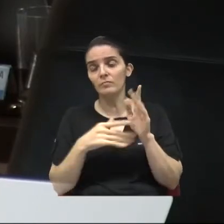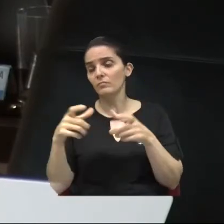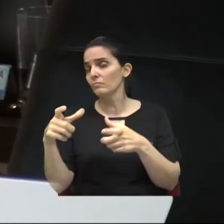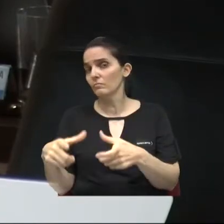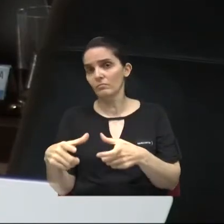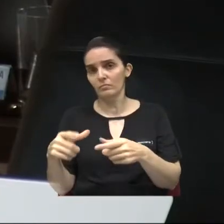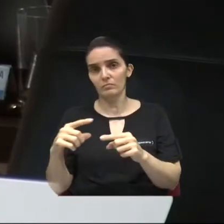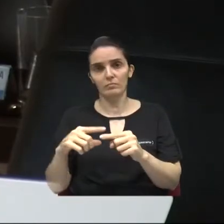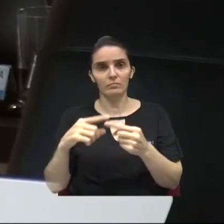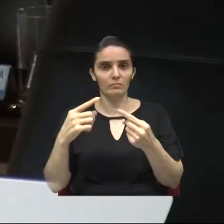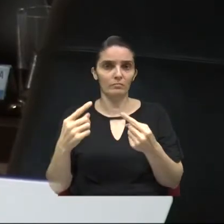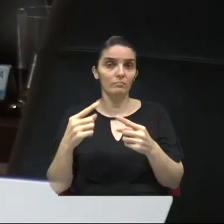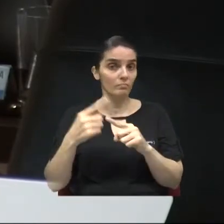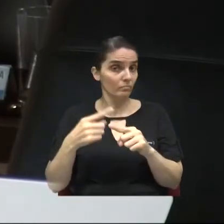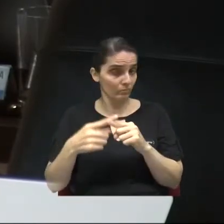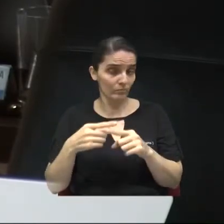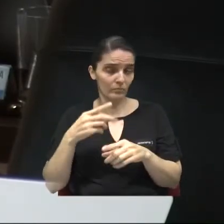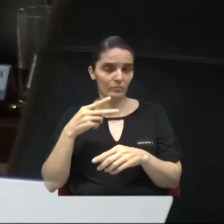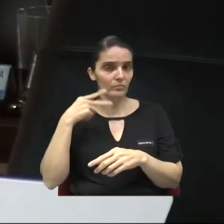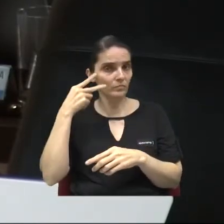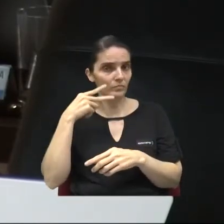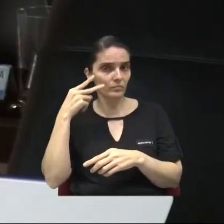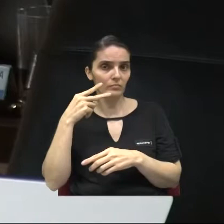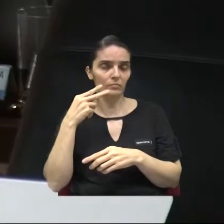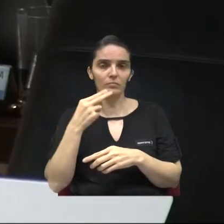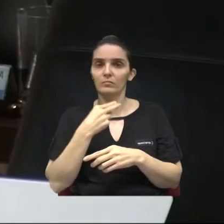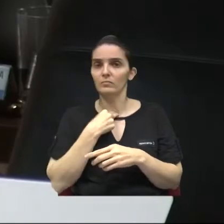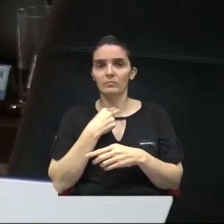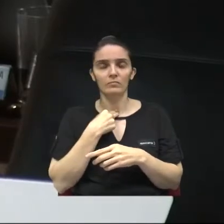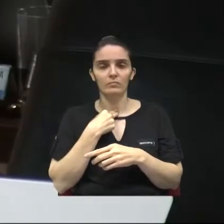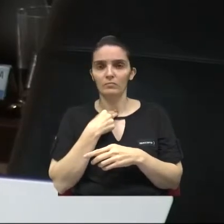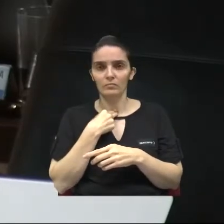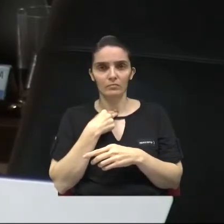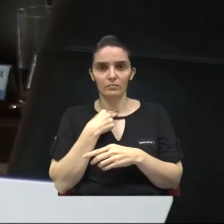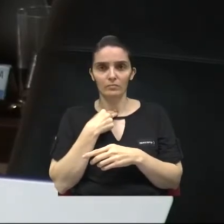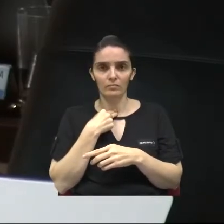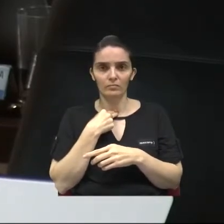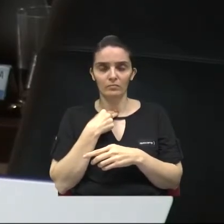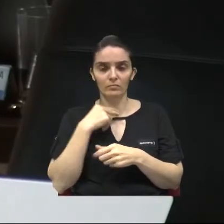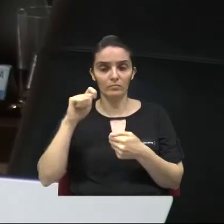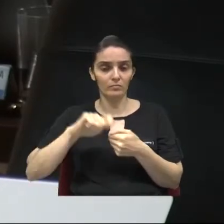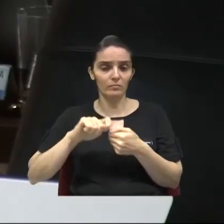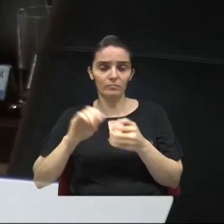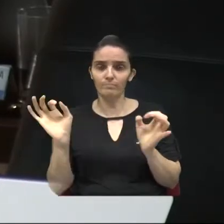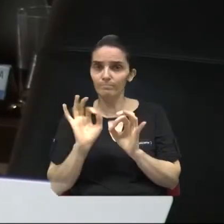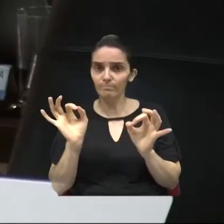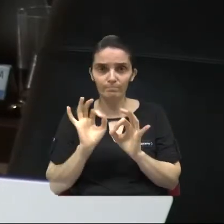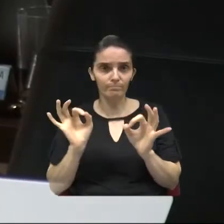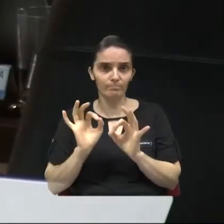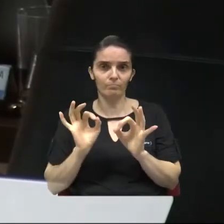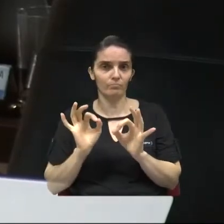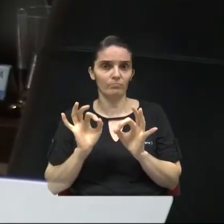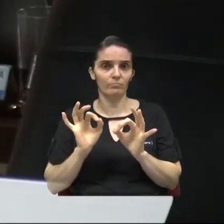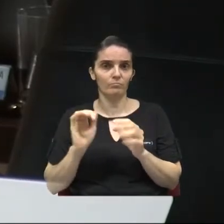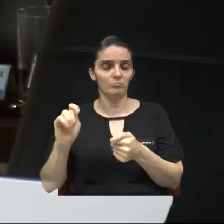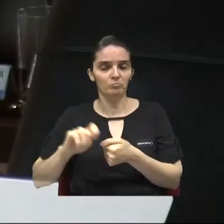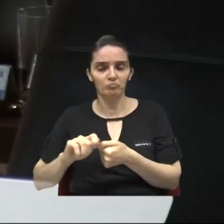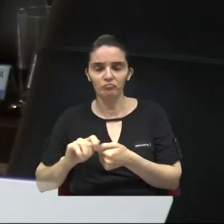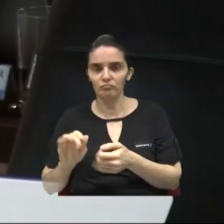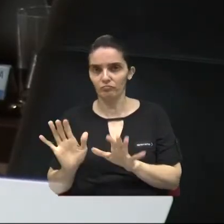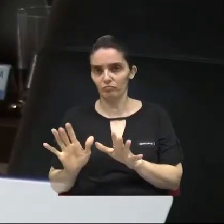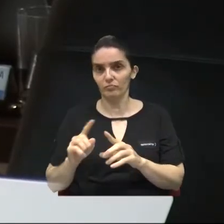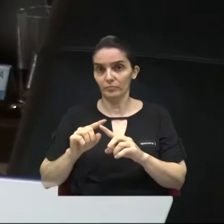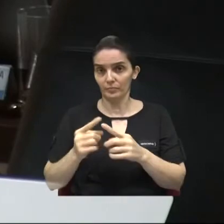que não cabe a nós, em termos de competência, fazer nada. A gente não pode pegar e executar alguma coisa. A